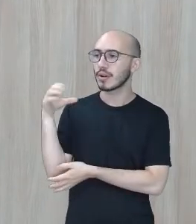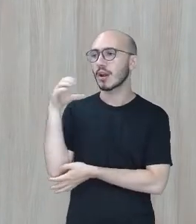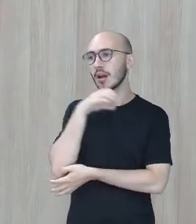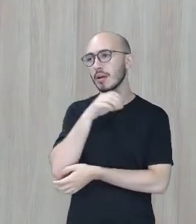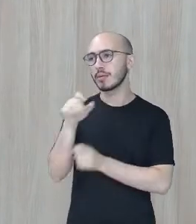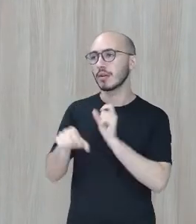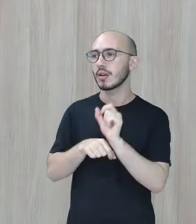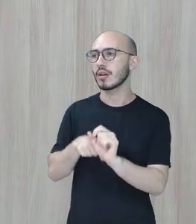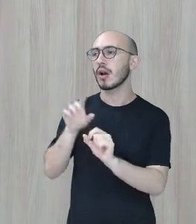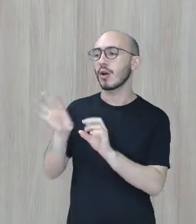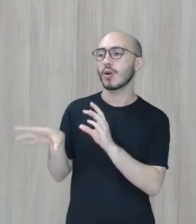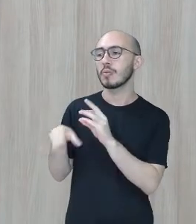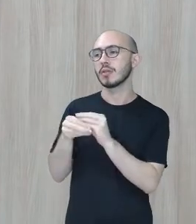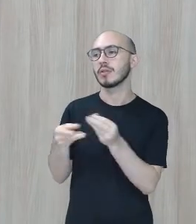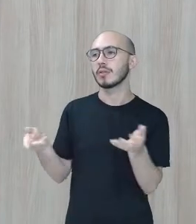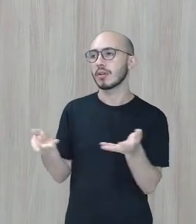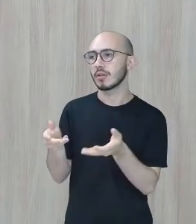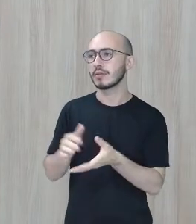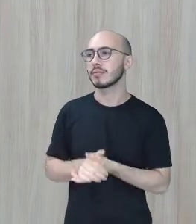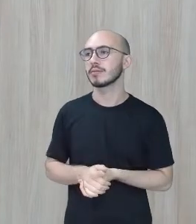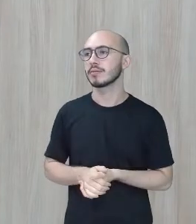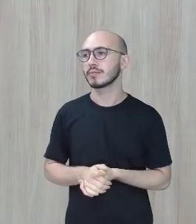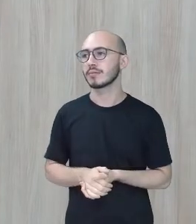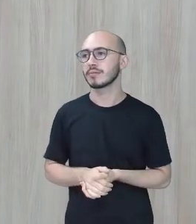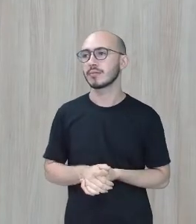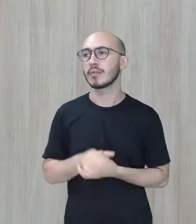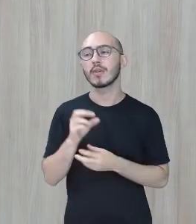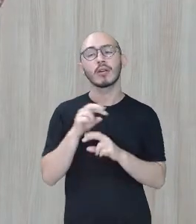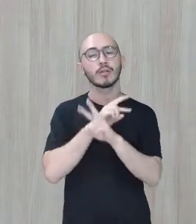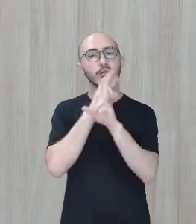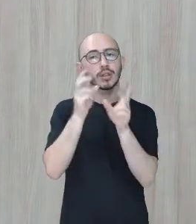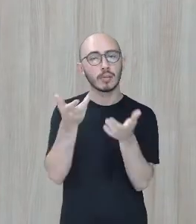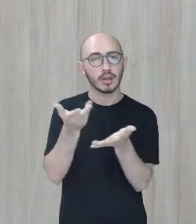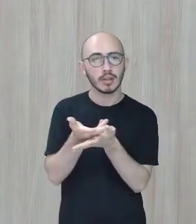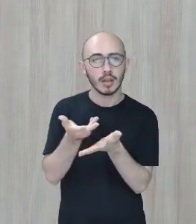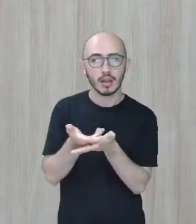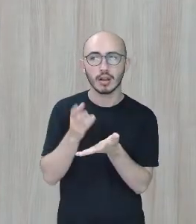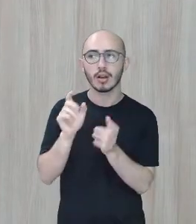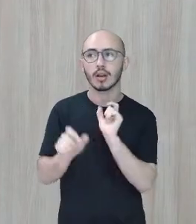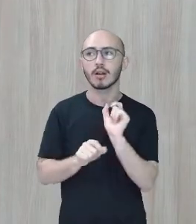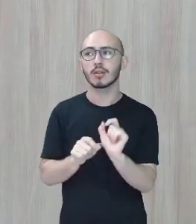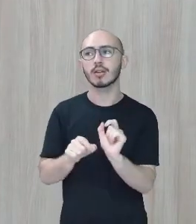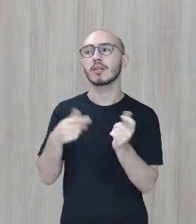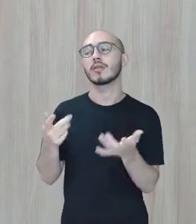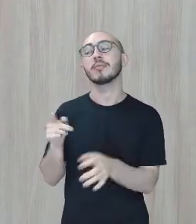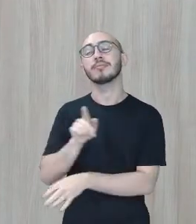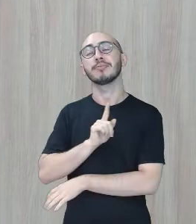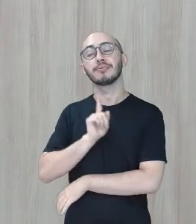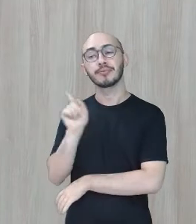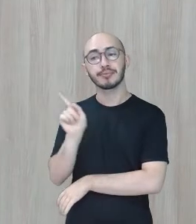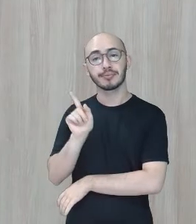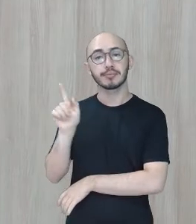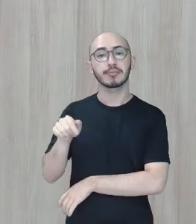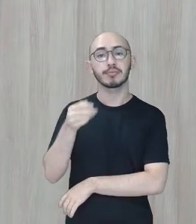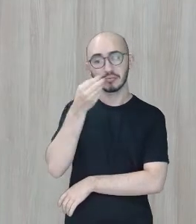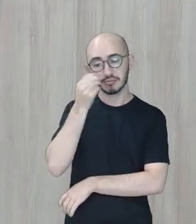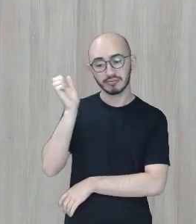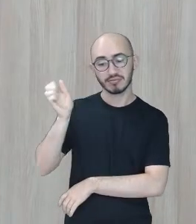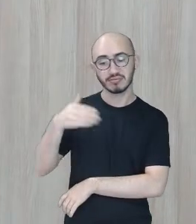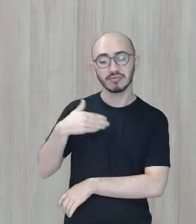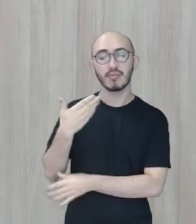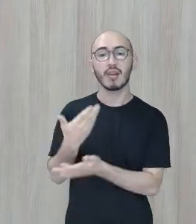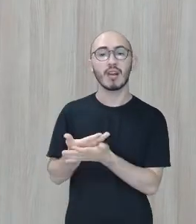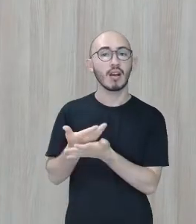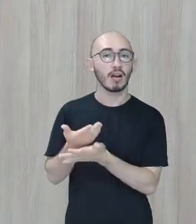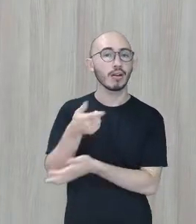rapidinho, que ela vai fazer suas colocações relacionadas ao tema, já que ela me abandona nas aulas de